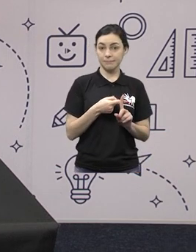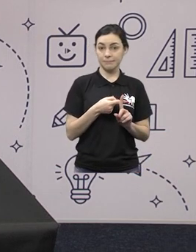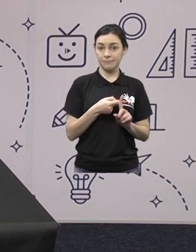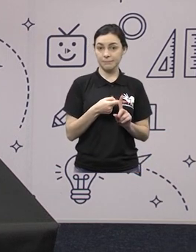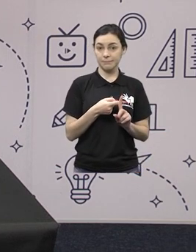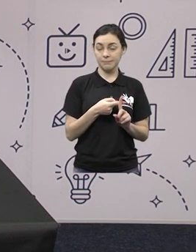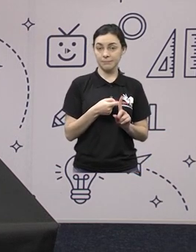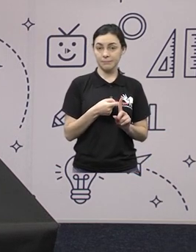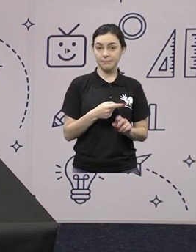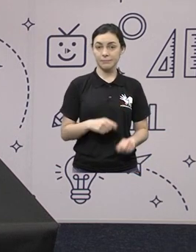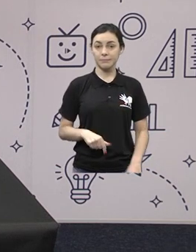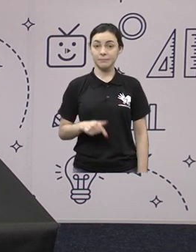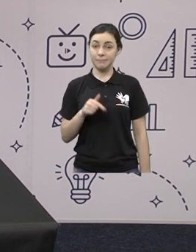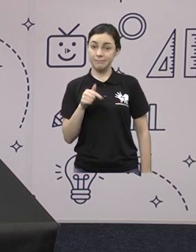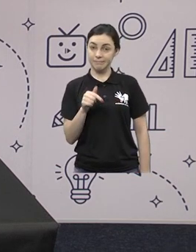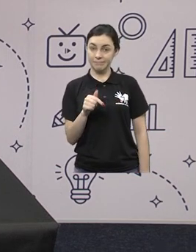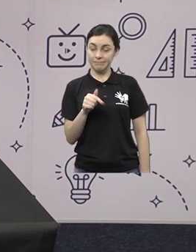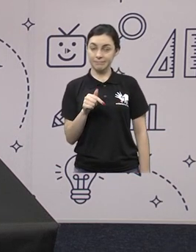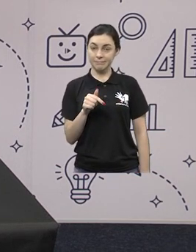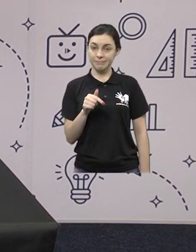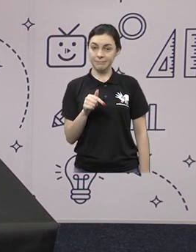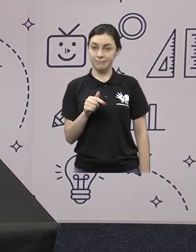mais